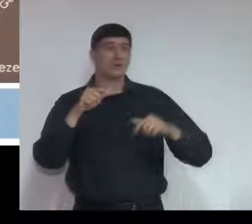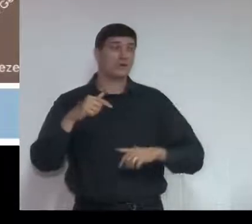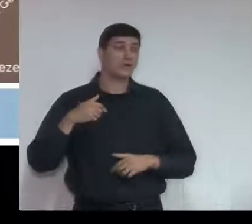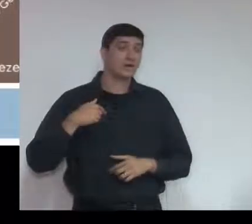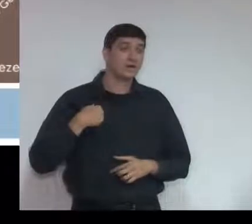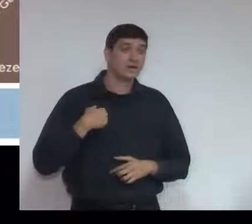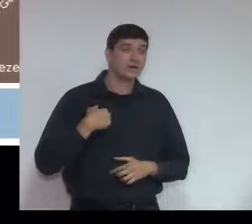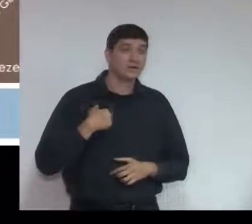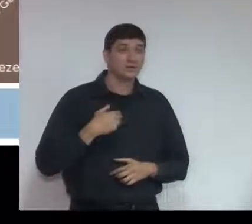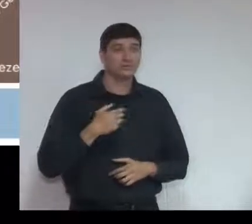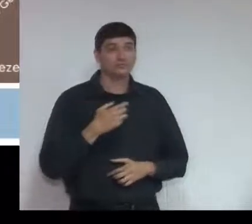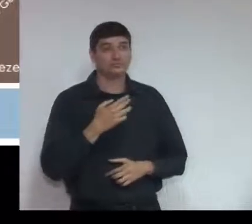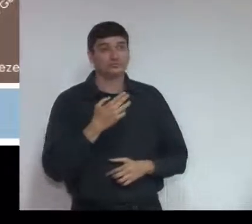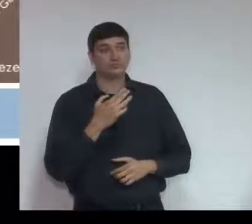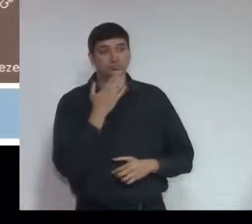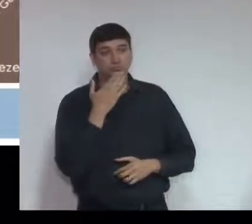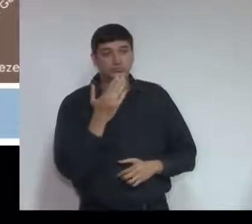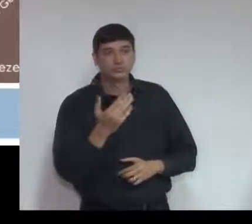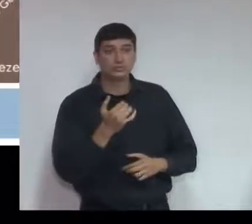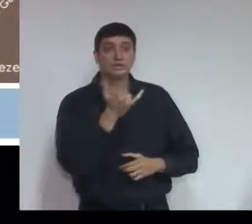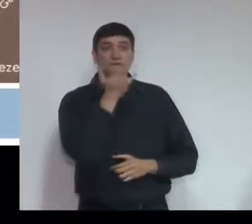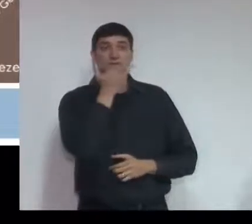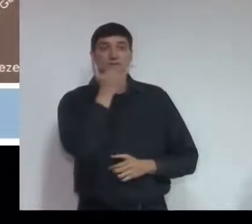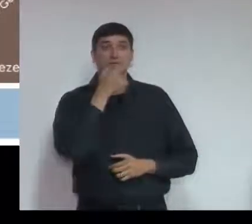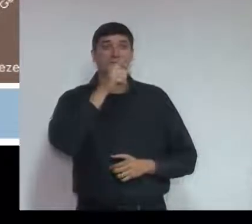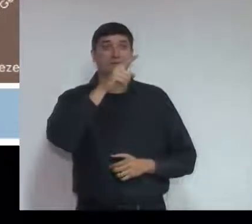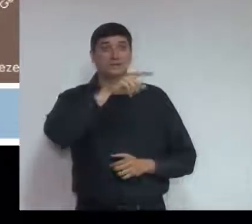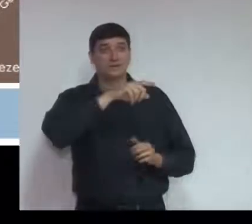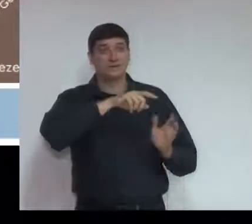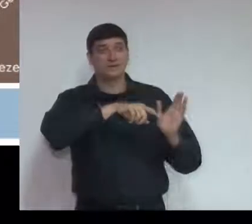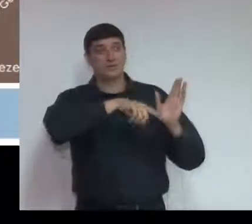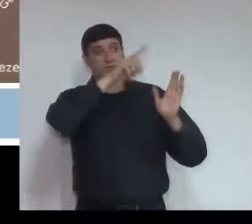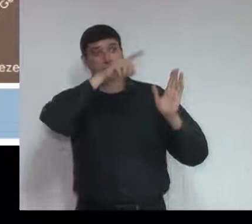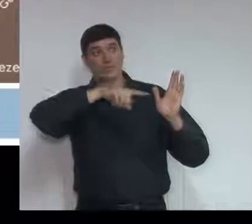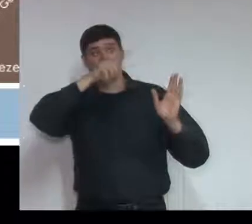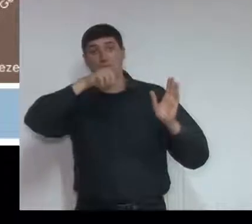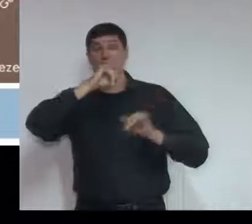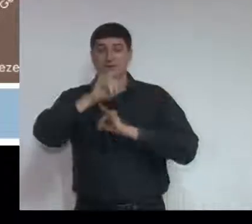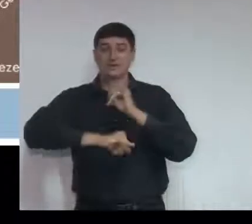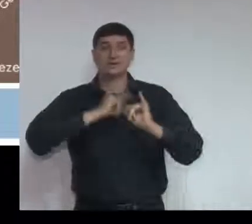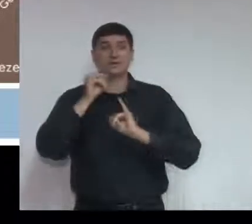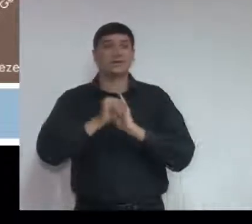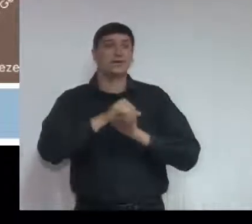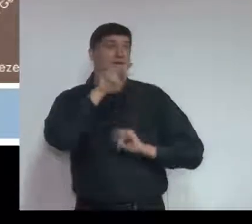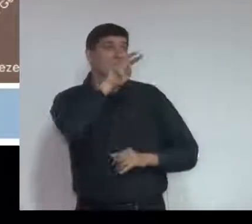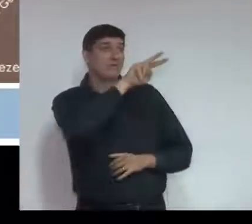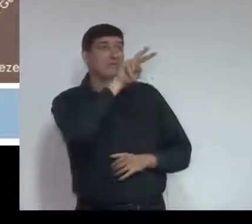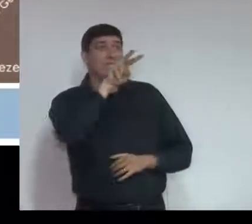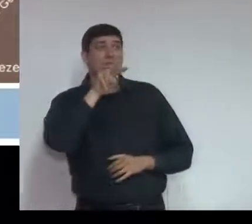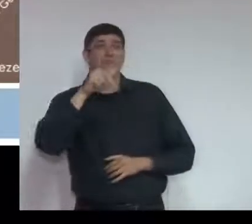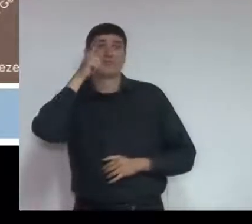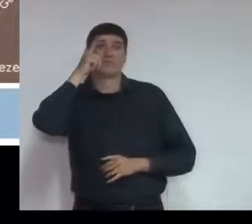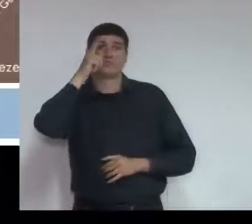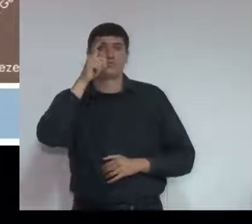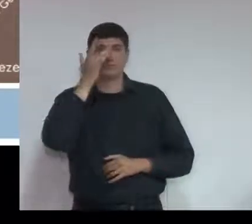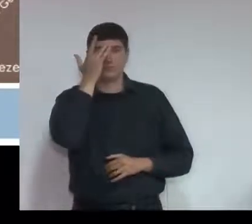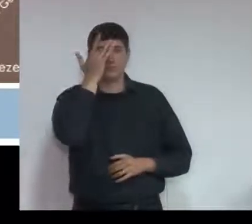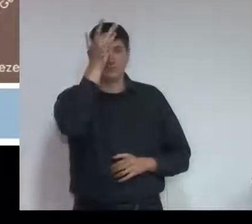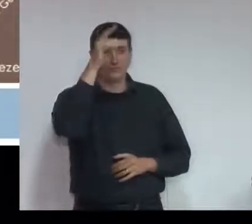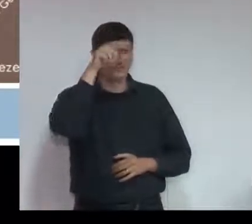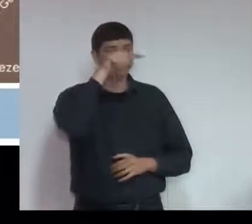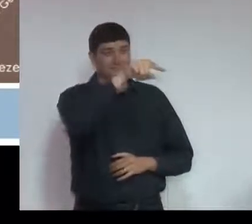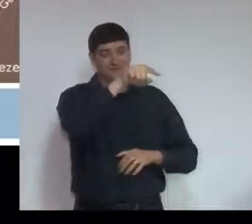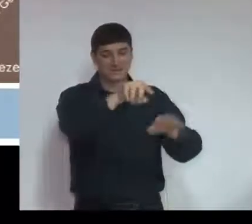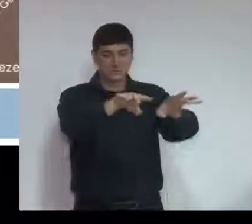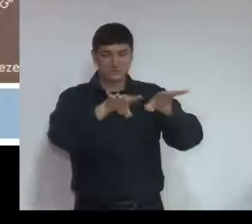eu ainda utilizo esse método, que esse método do gráfico, quem está na internet ele consegue ver sem nenhum problema, não é? Mas eu vou fazer